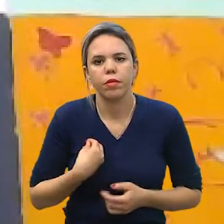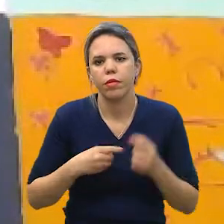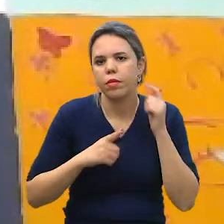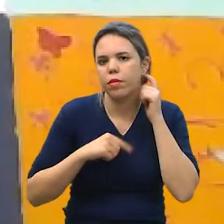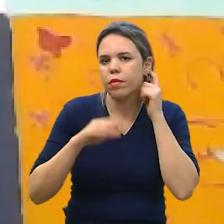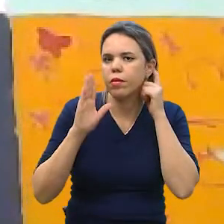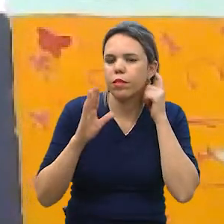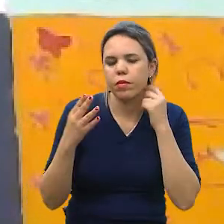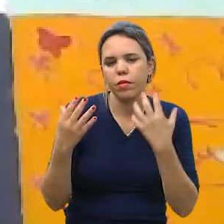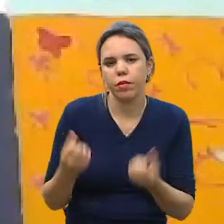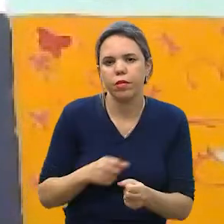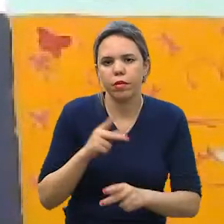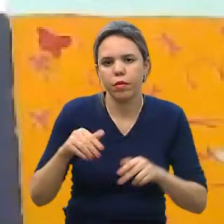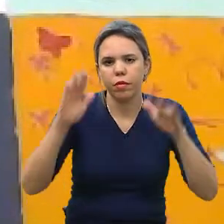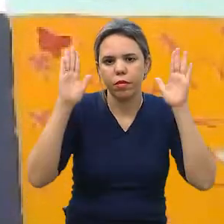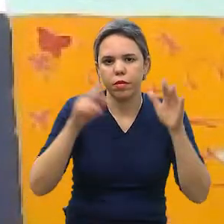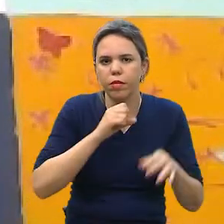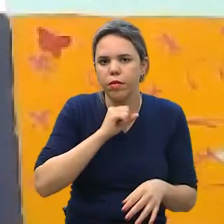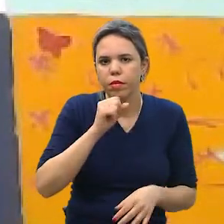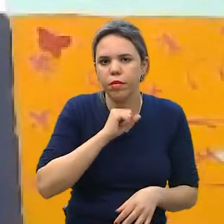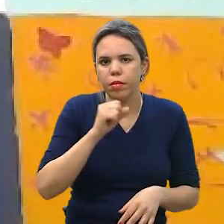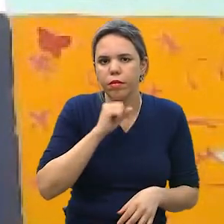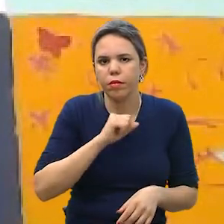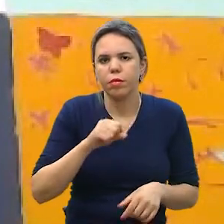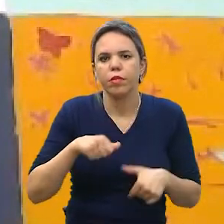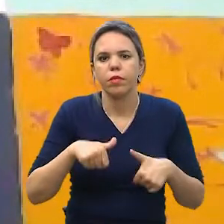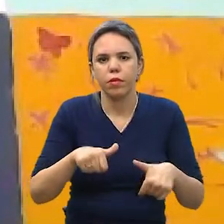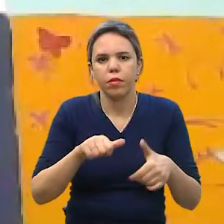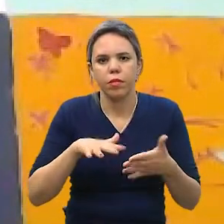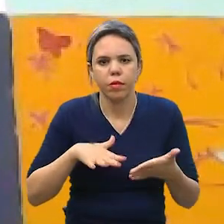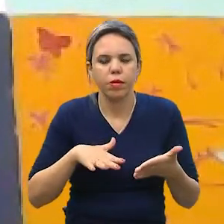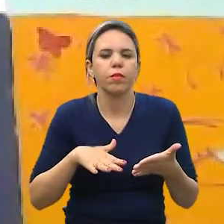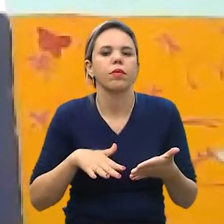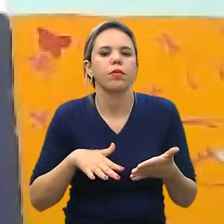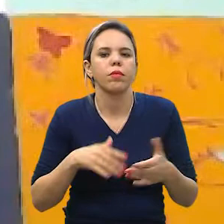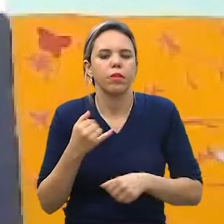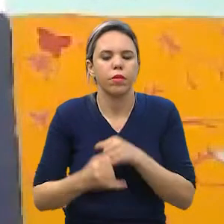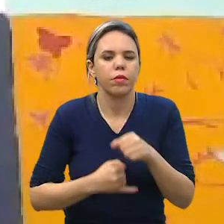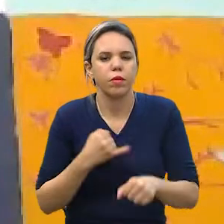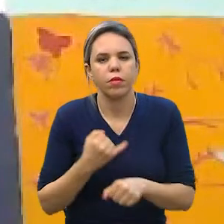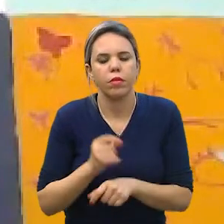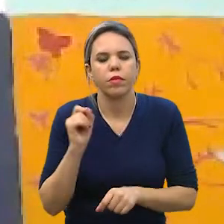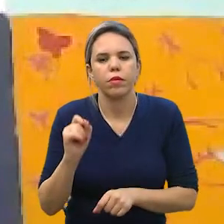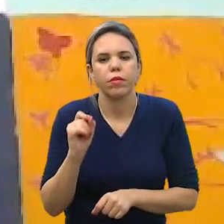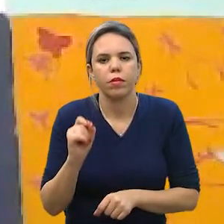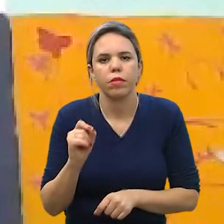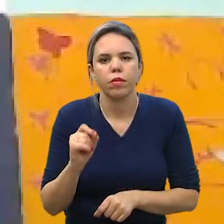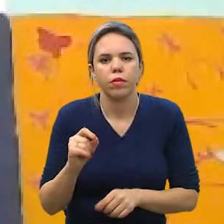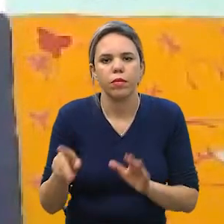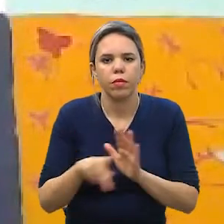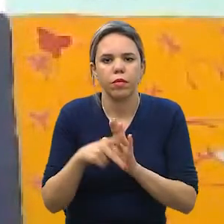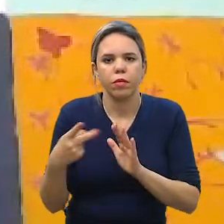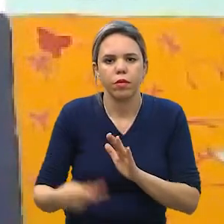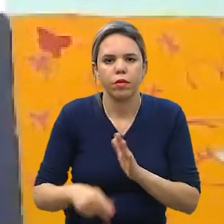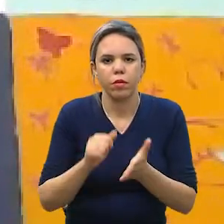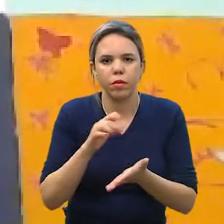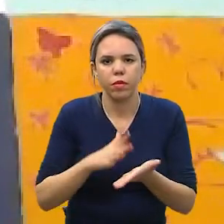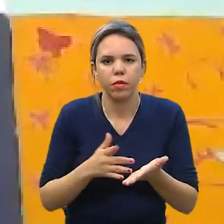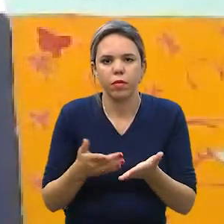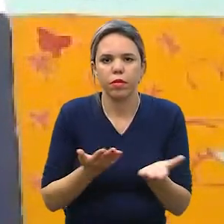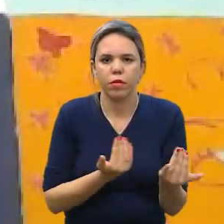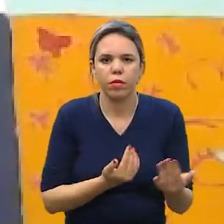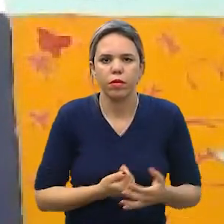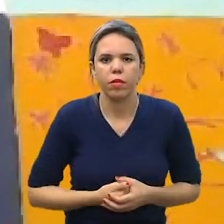mais adesão dos adultos idosos para as atividades de online do que da própria atividade com